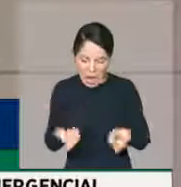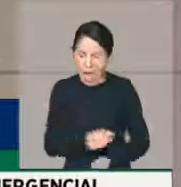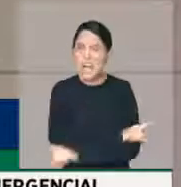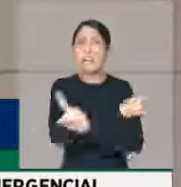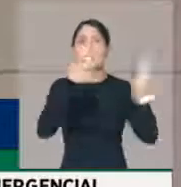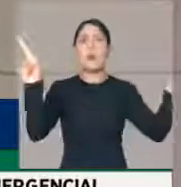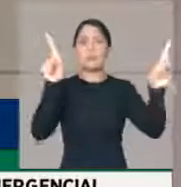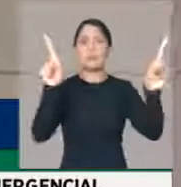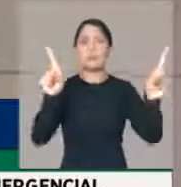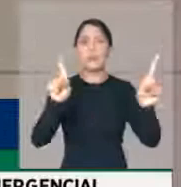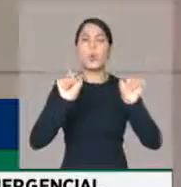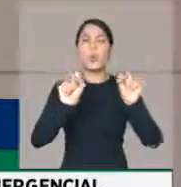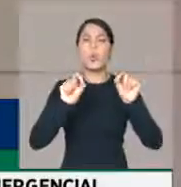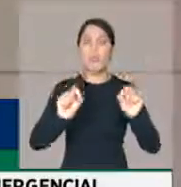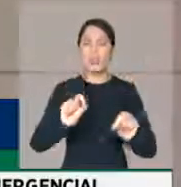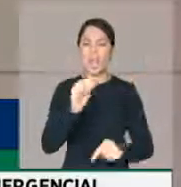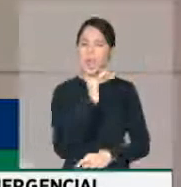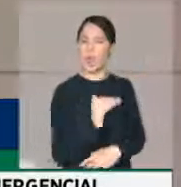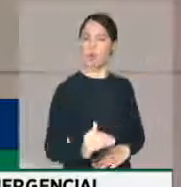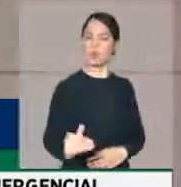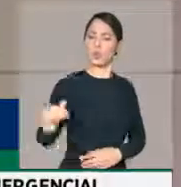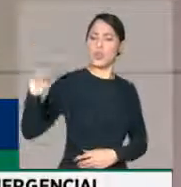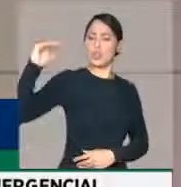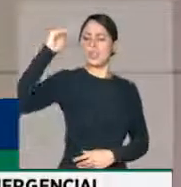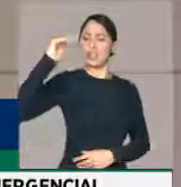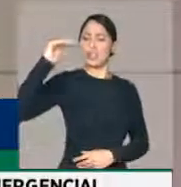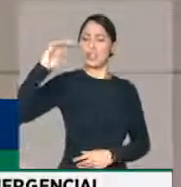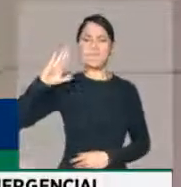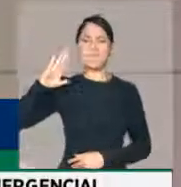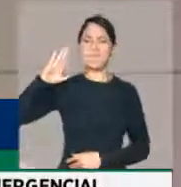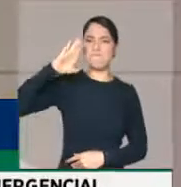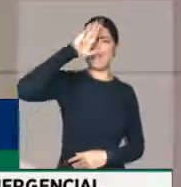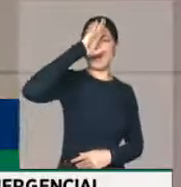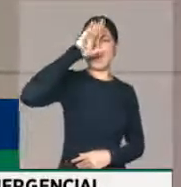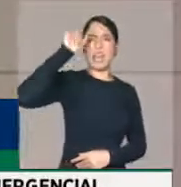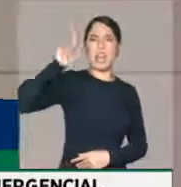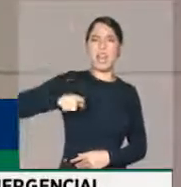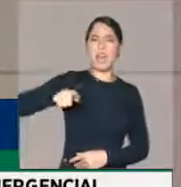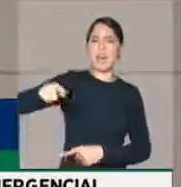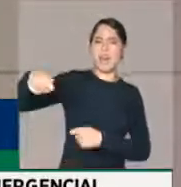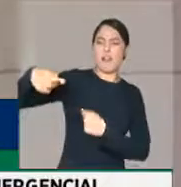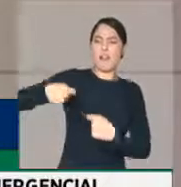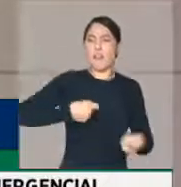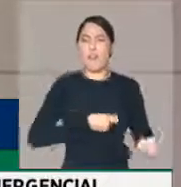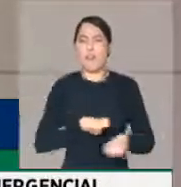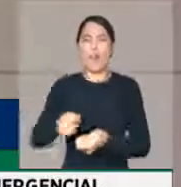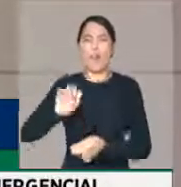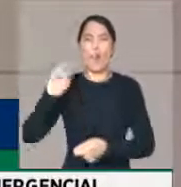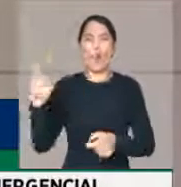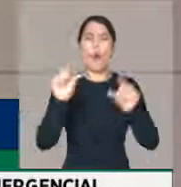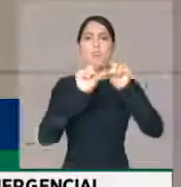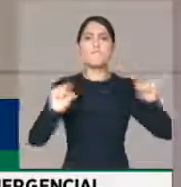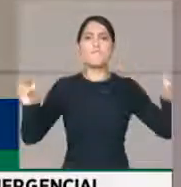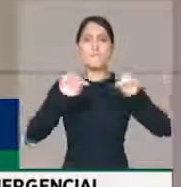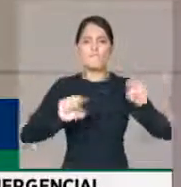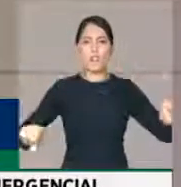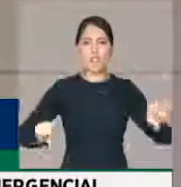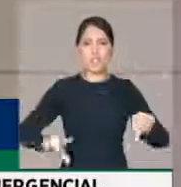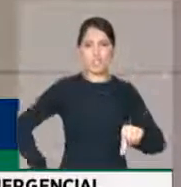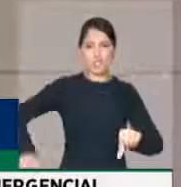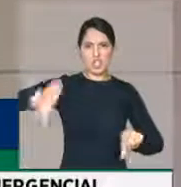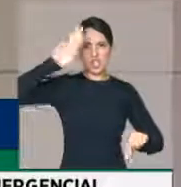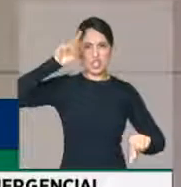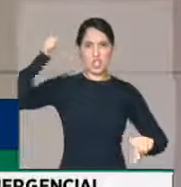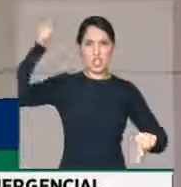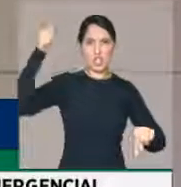os arroubos autoritários, com as ameaças, com as chantagens ou com as frases de ditadores de outros